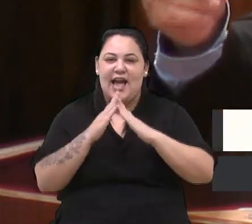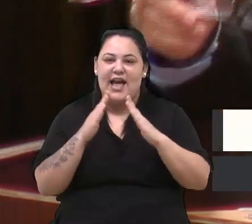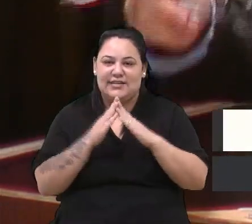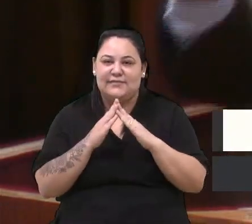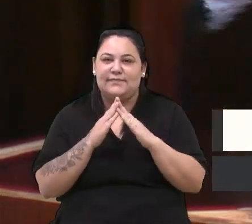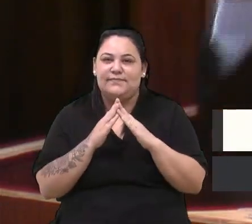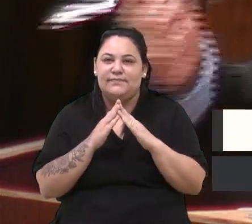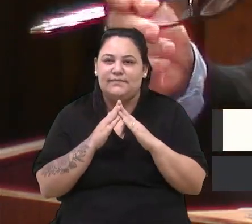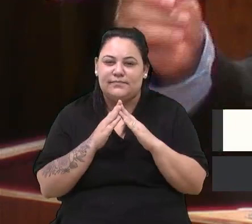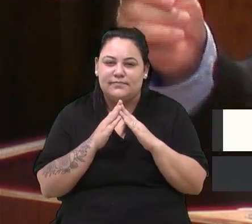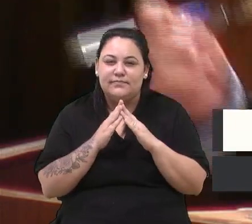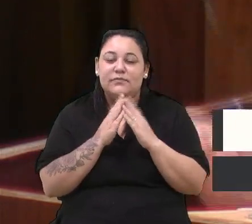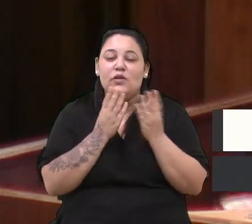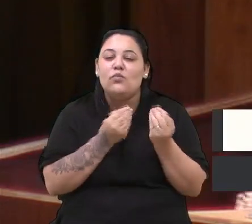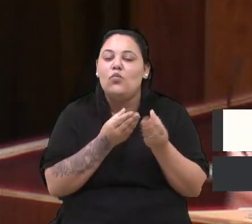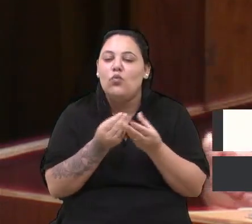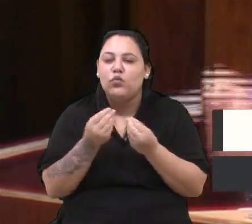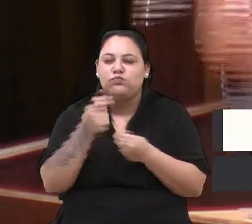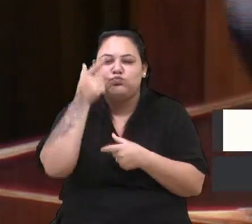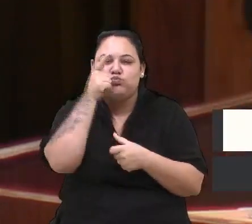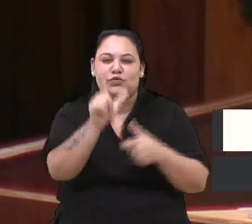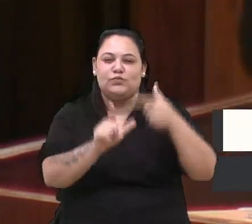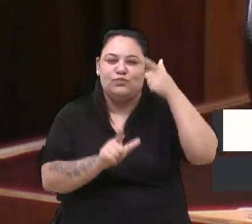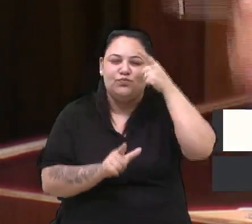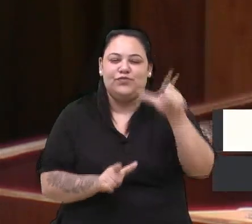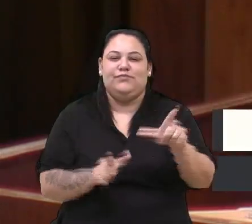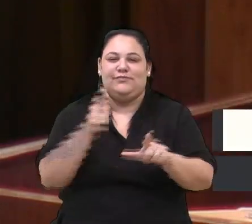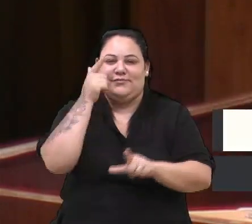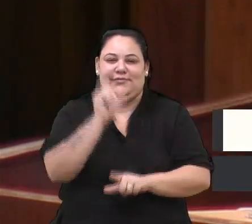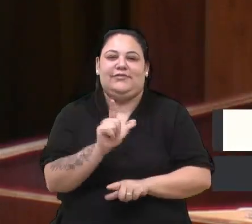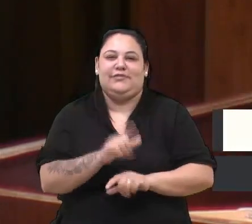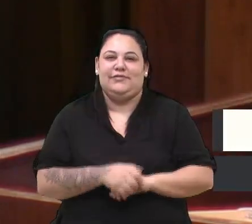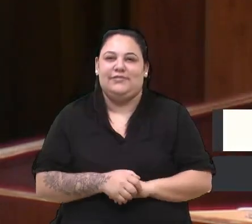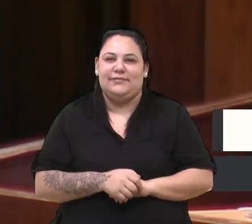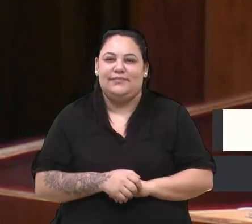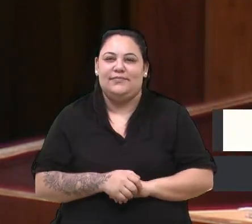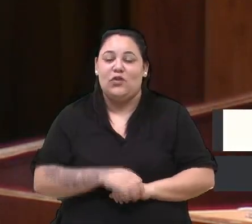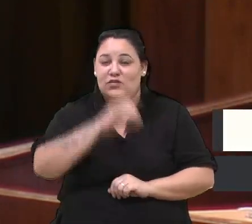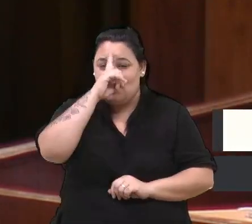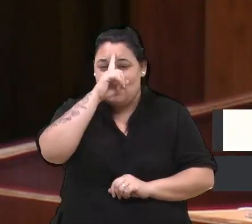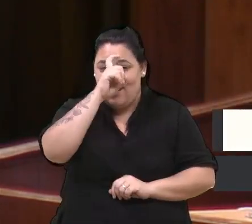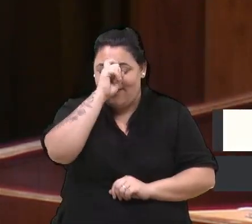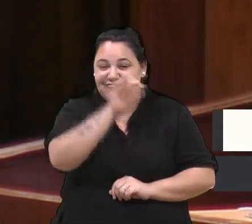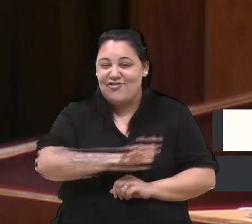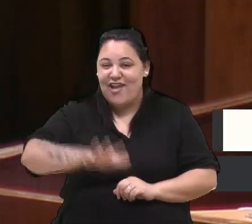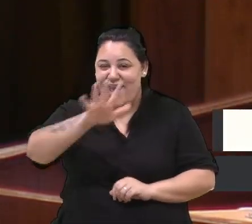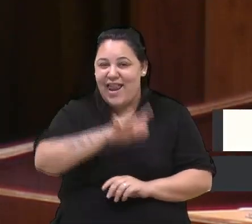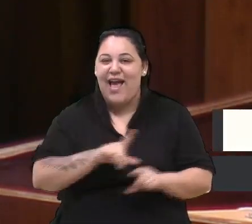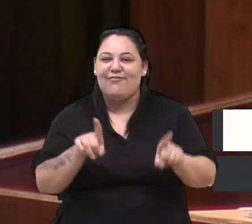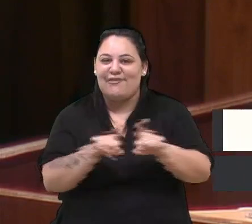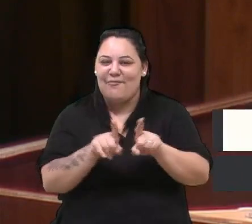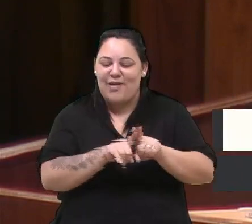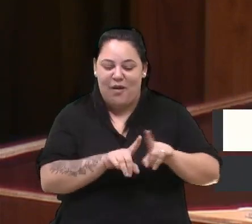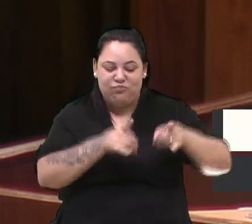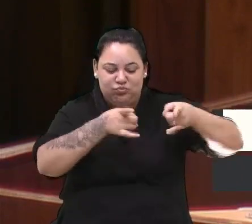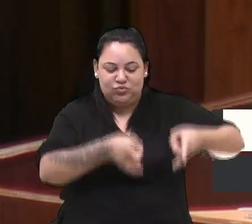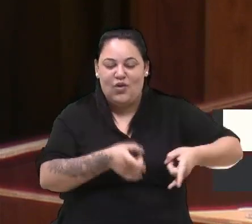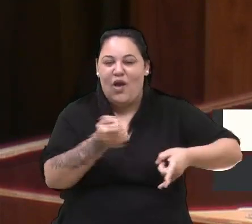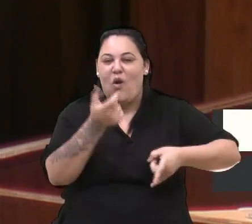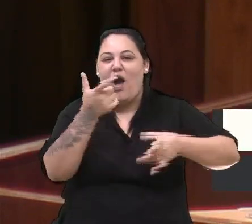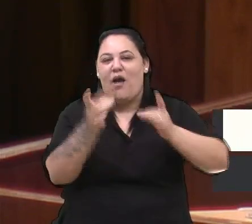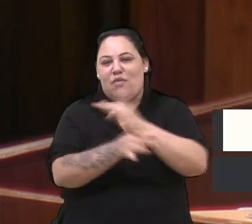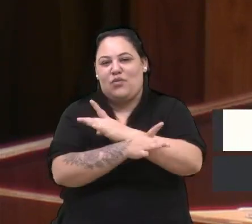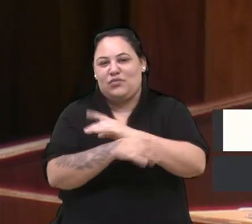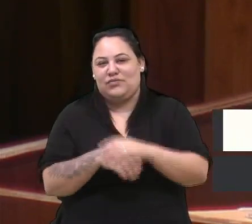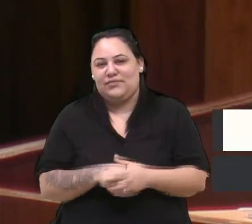muitas, mas muitas vitórias, eu cito inclusive do Hospital Geral, dos leitos, essa